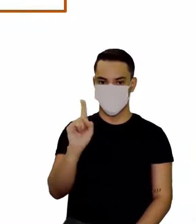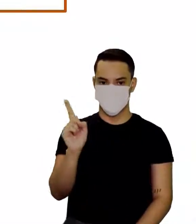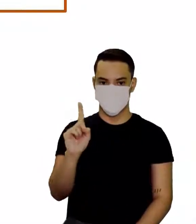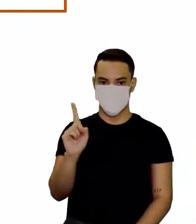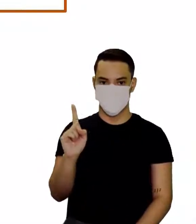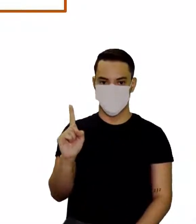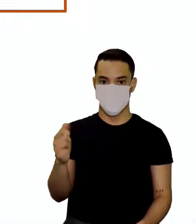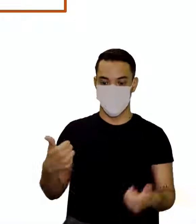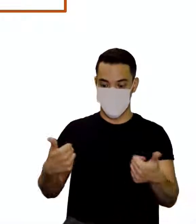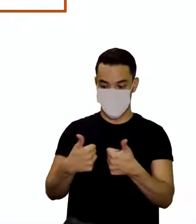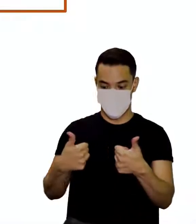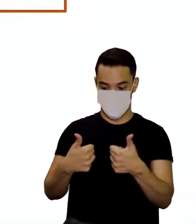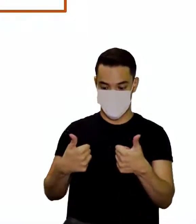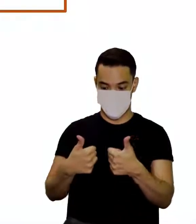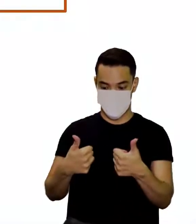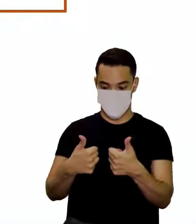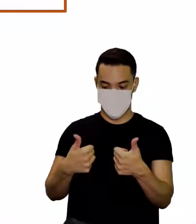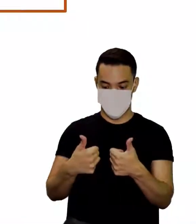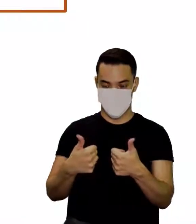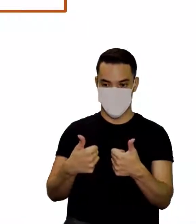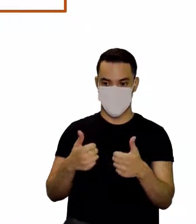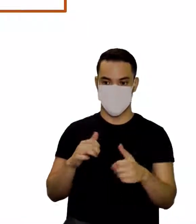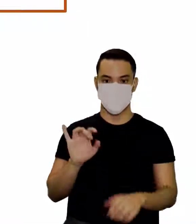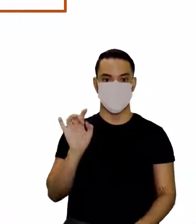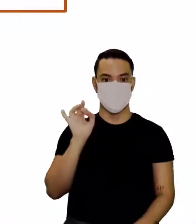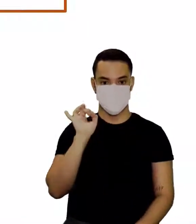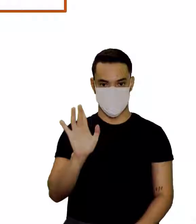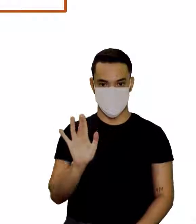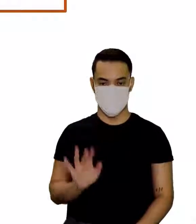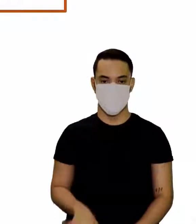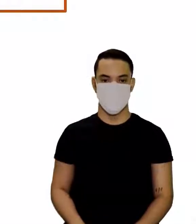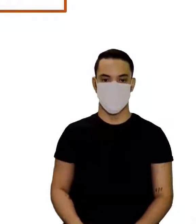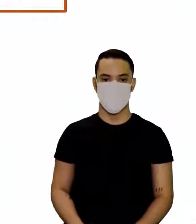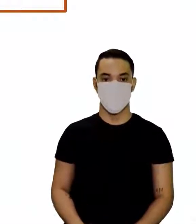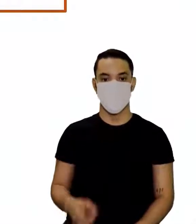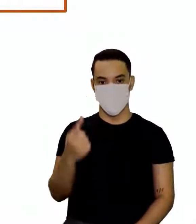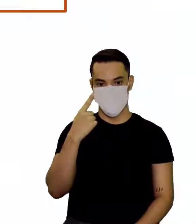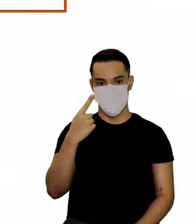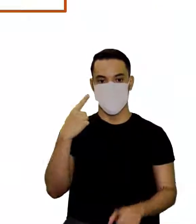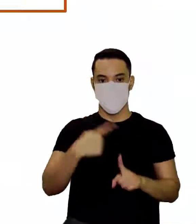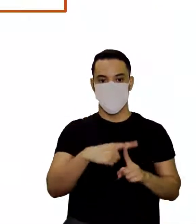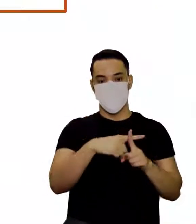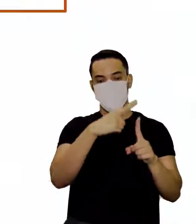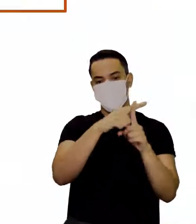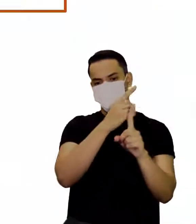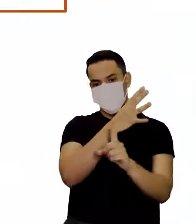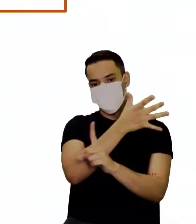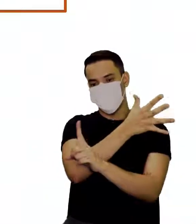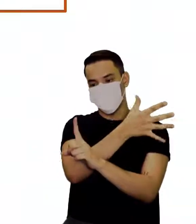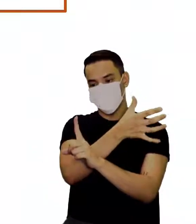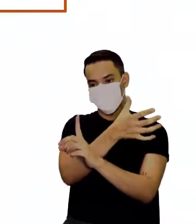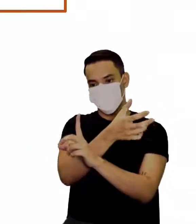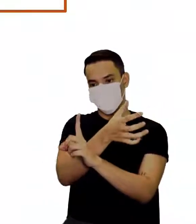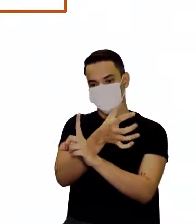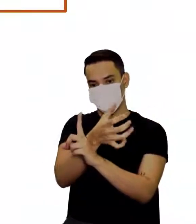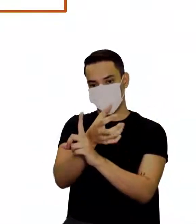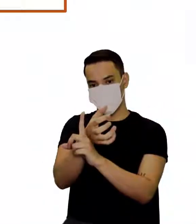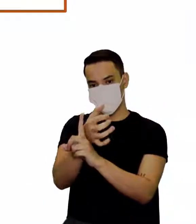Então olha só, se eu aproximar, esse é positivo, certo? Ele vai puxar negativo e